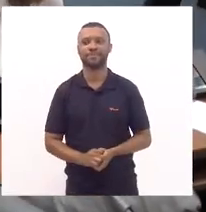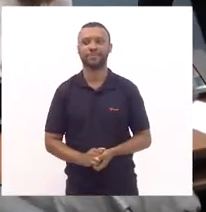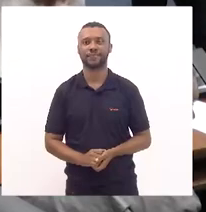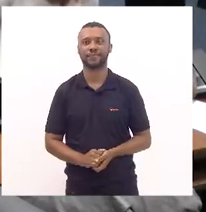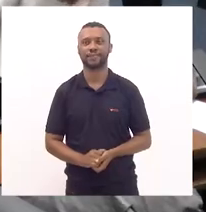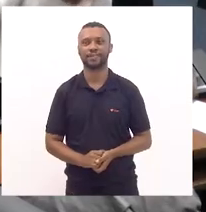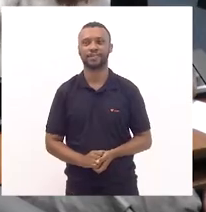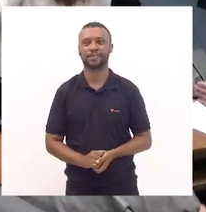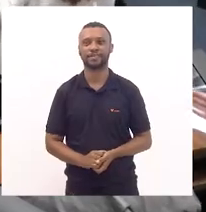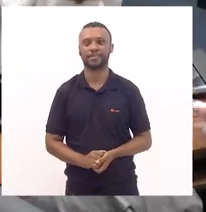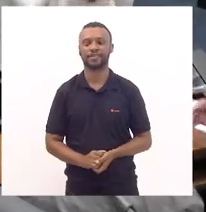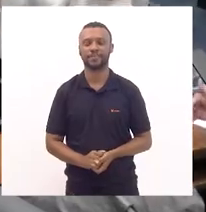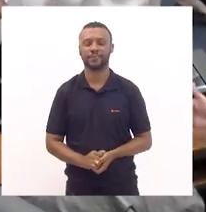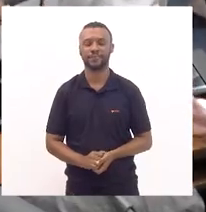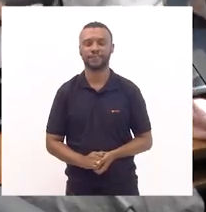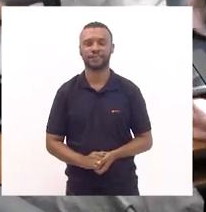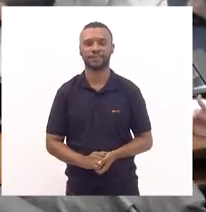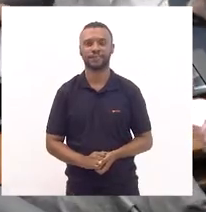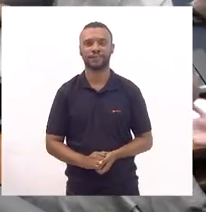Ok.